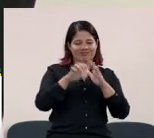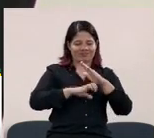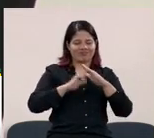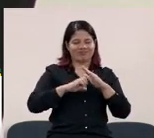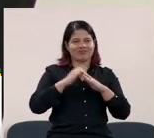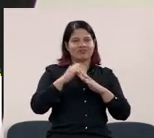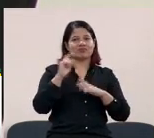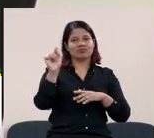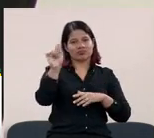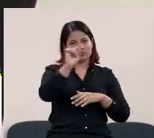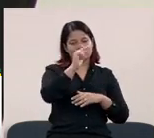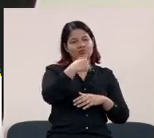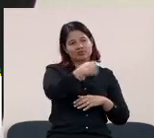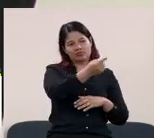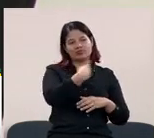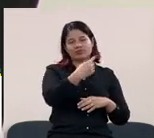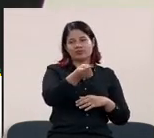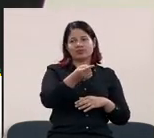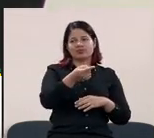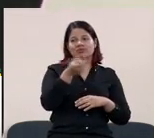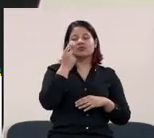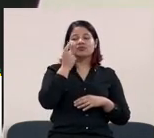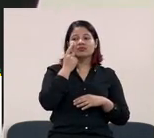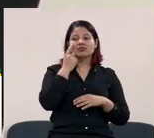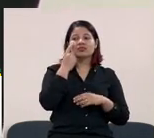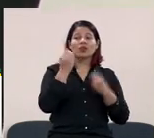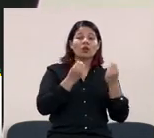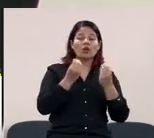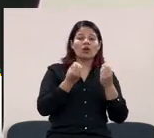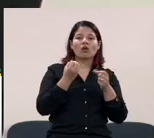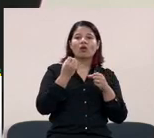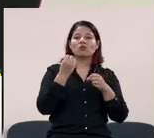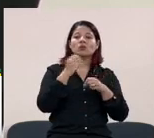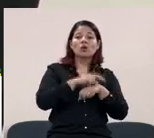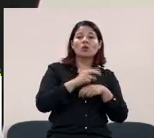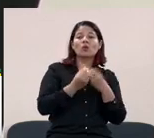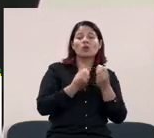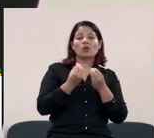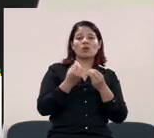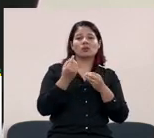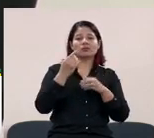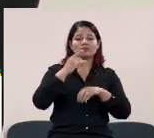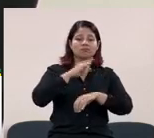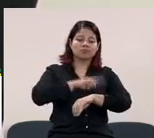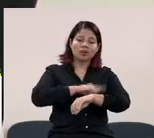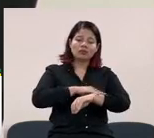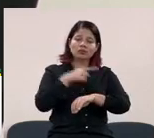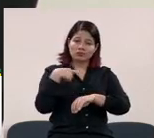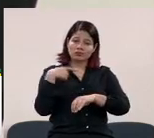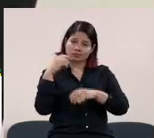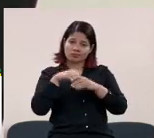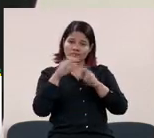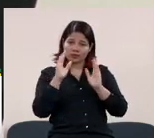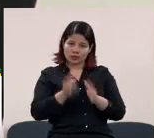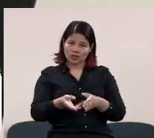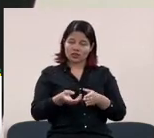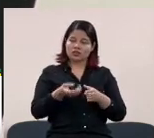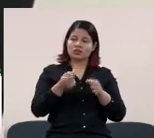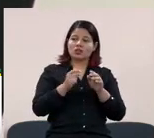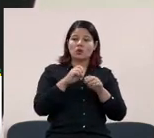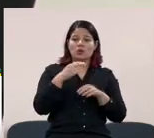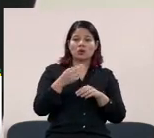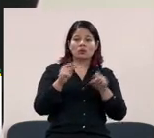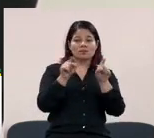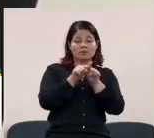ver em que pé que está a implantação dos banheiros nos ônibus e discutir também a